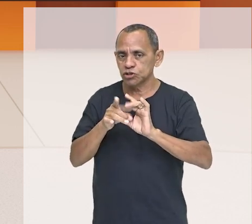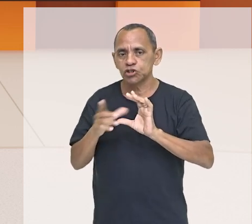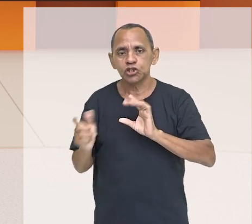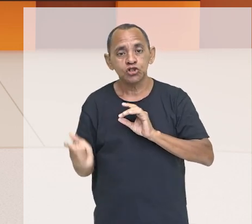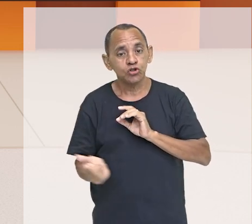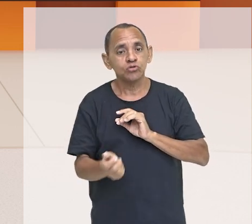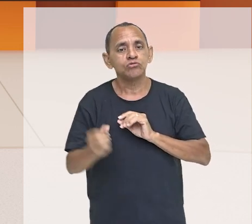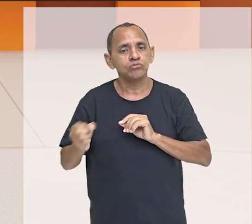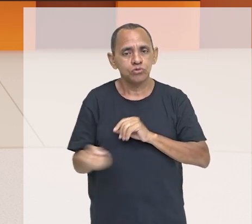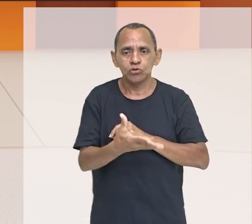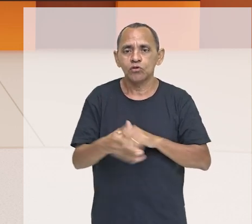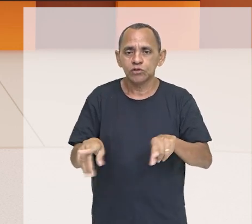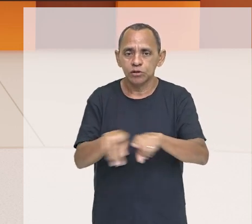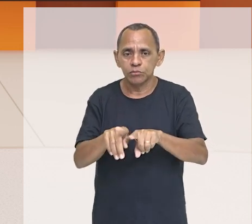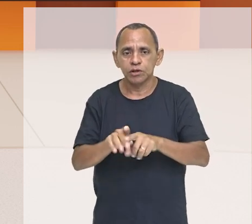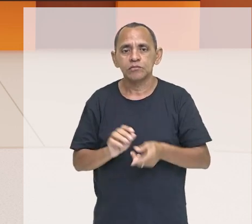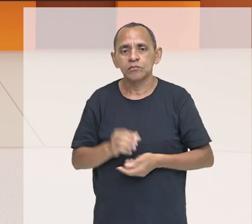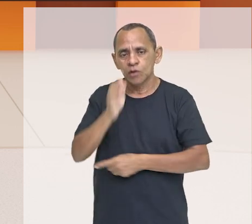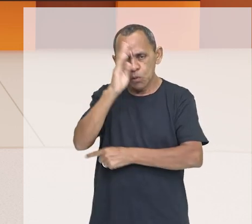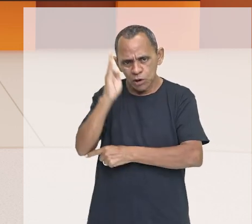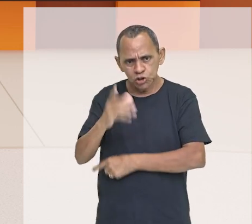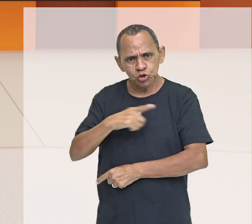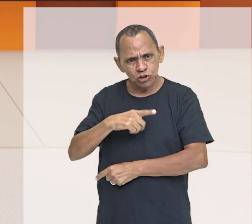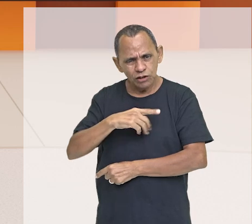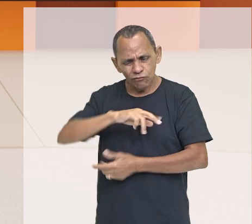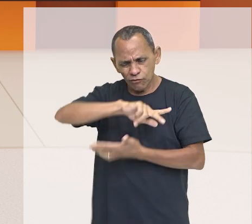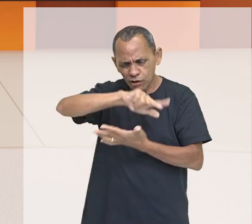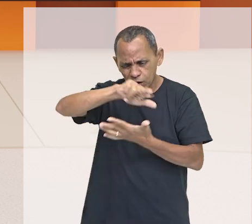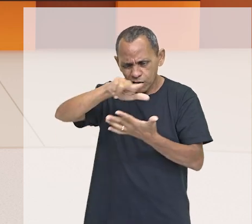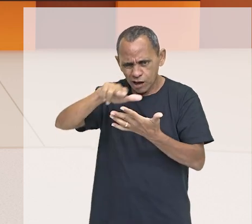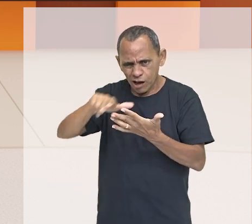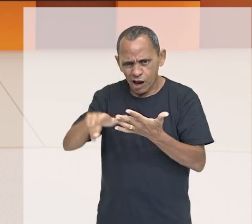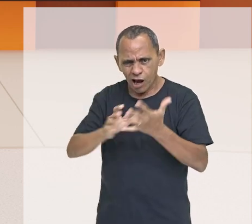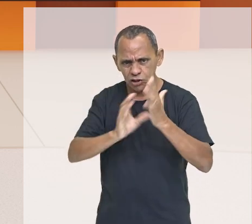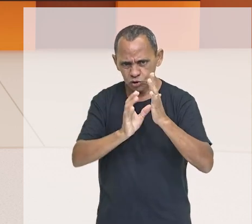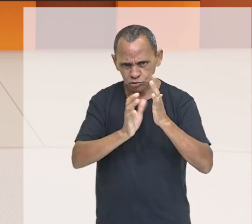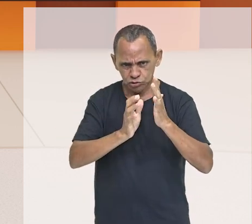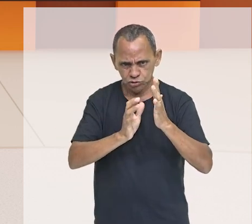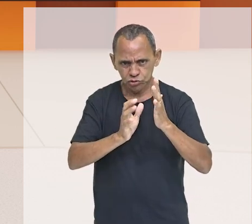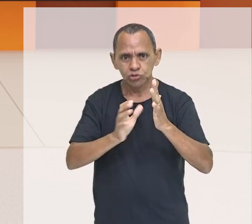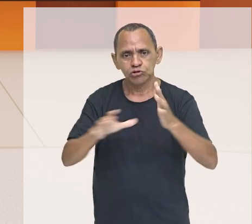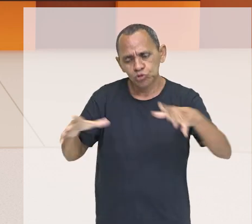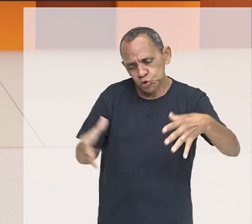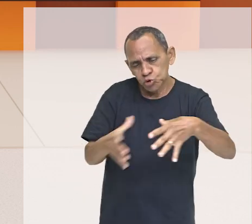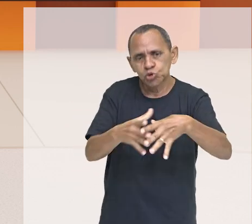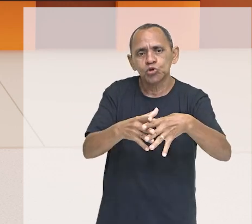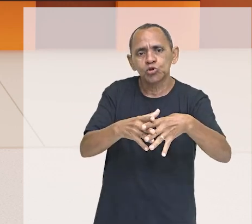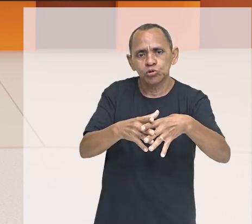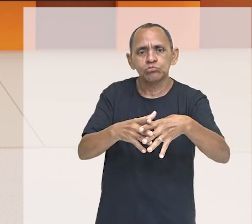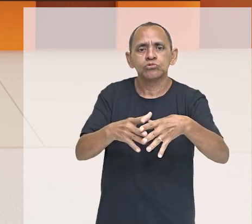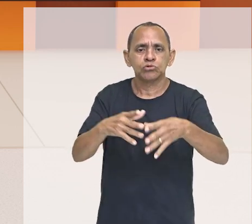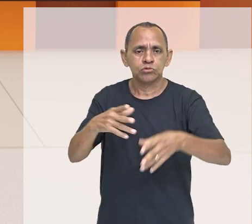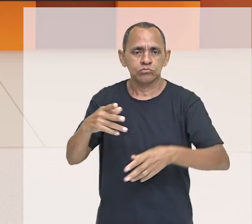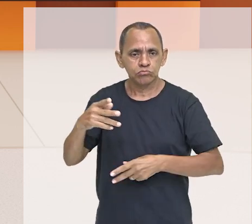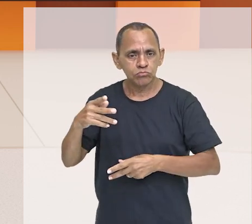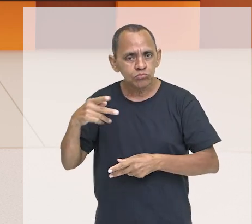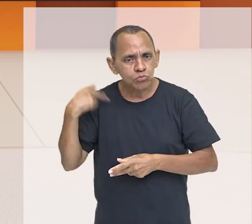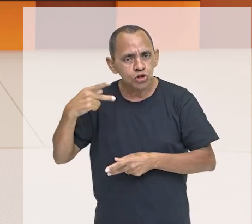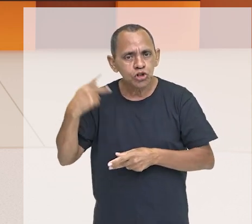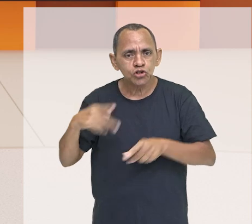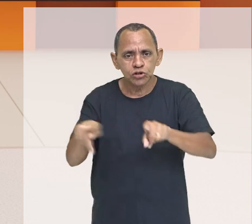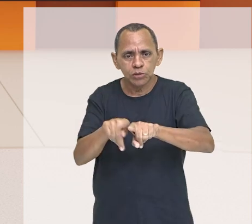depois da redemocratização. No Brasil, nós temos aí uma quantidade muito grande de partidos políticos, né? Acho